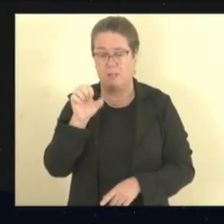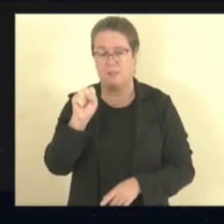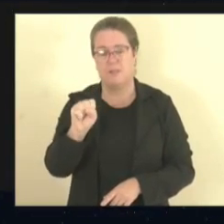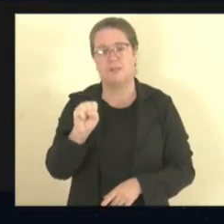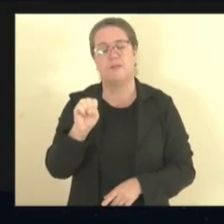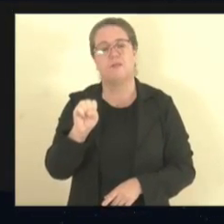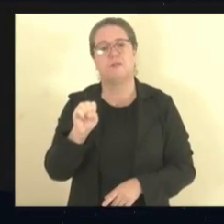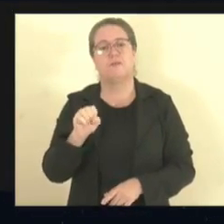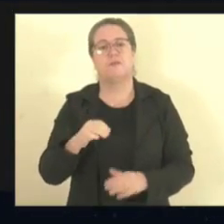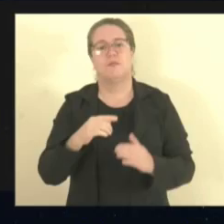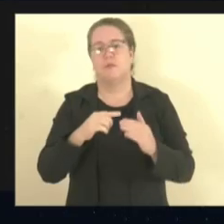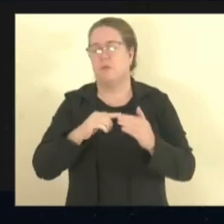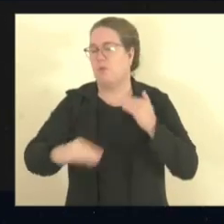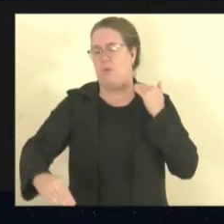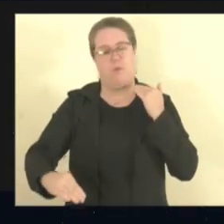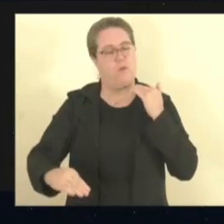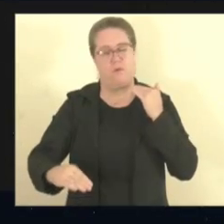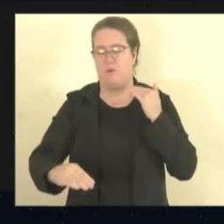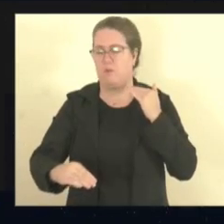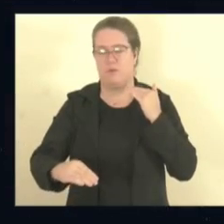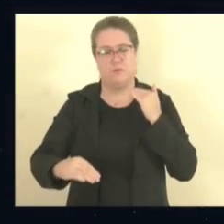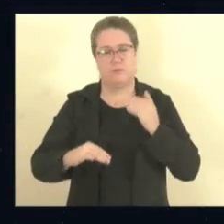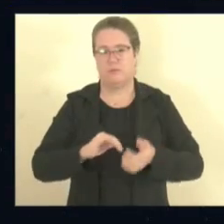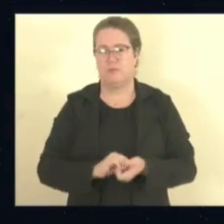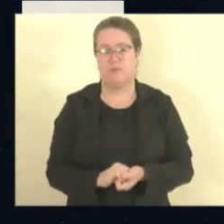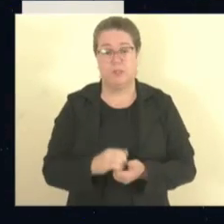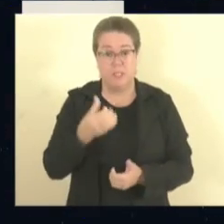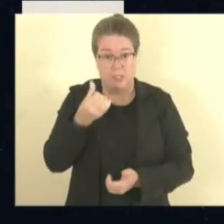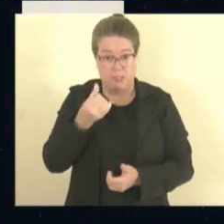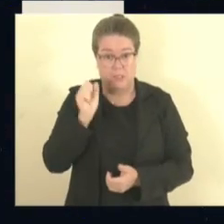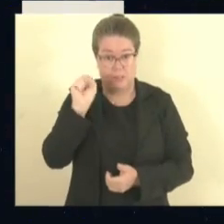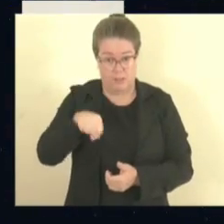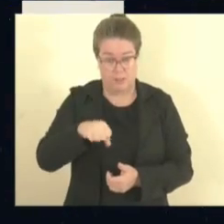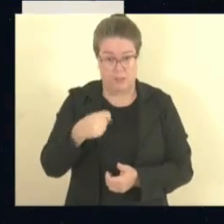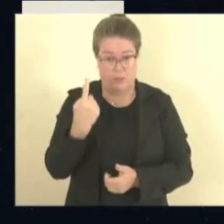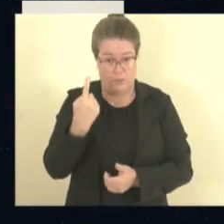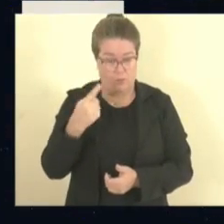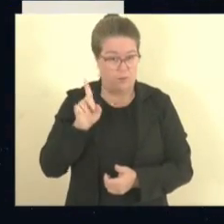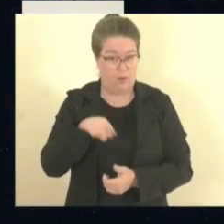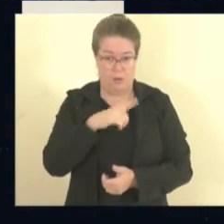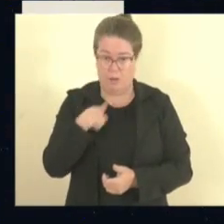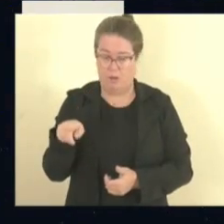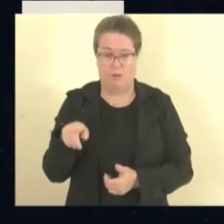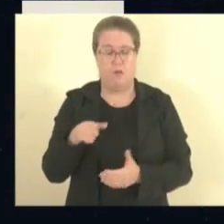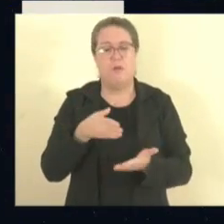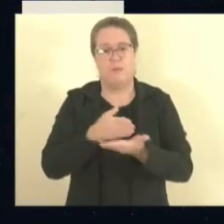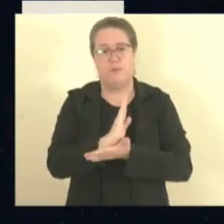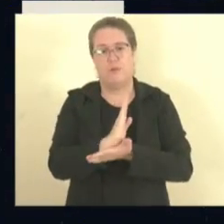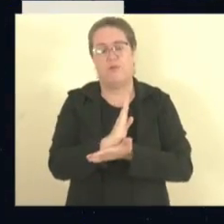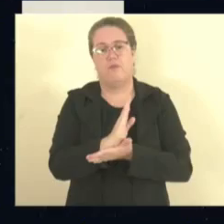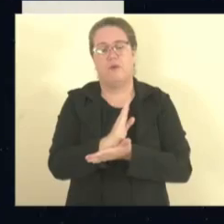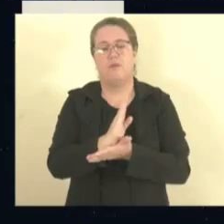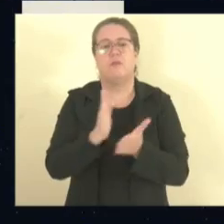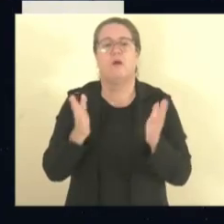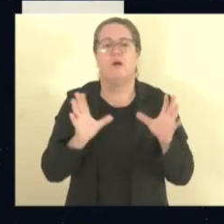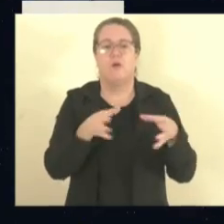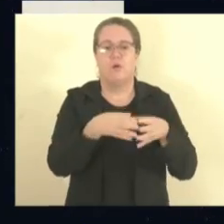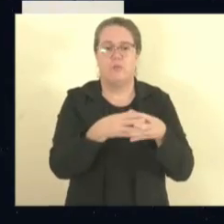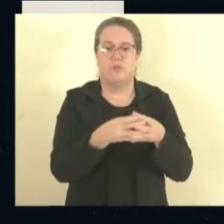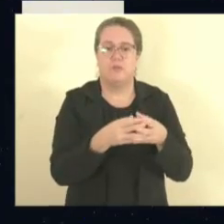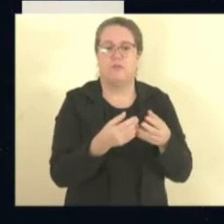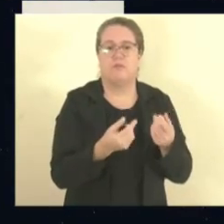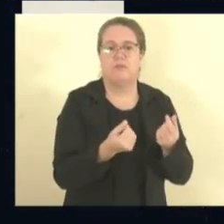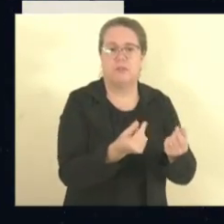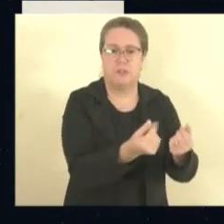Contrário, presidente. Obrigado. 6 votos assim, 1 não, aprovado parecer na Comissão de Constituição e Justiça. Passo a escolher os votos, Comissão de Finanças. Deputado Tiago Hoffmann,